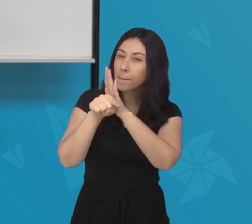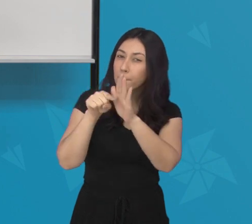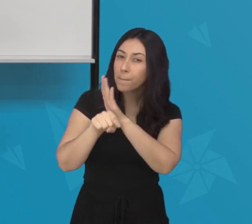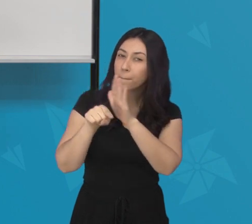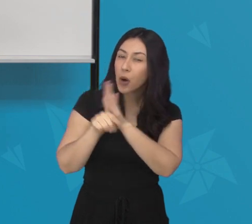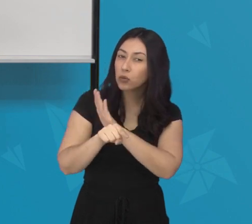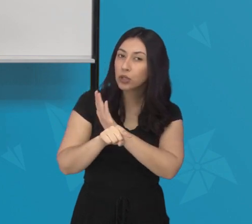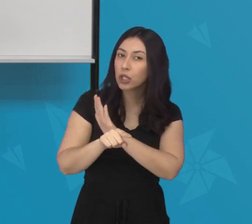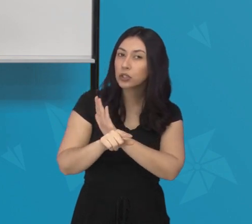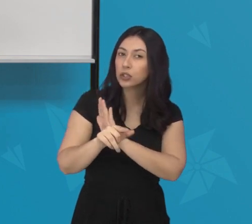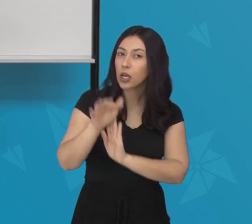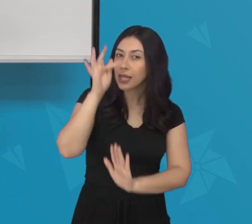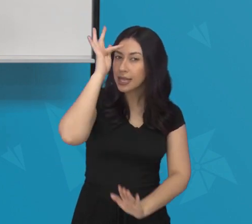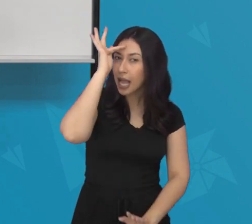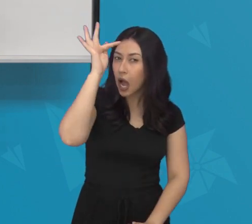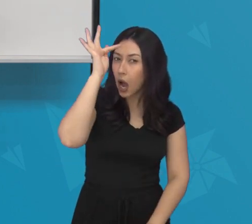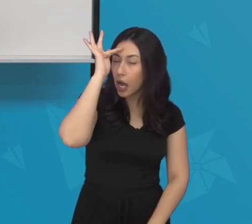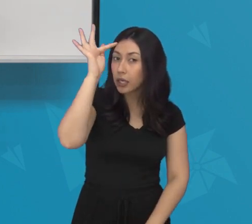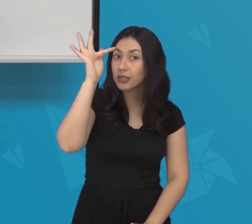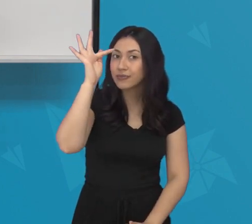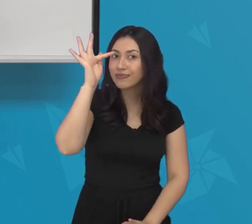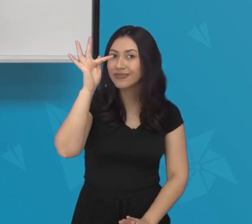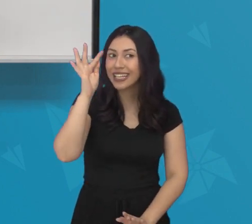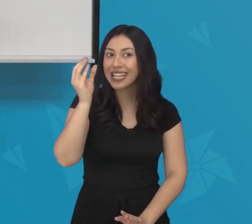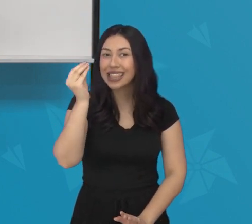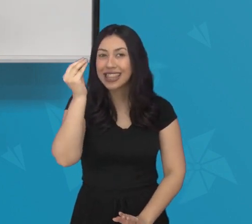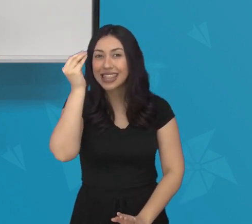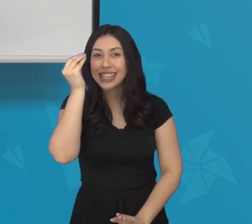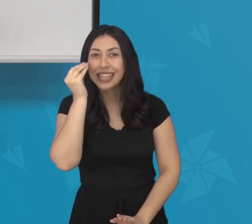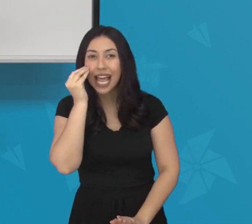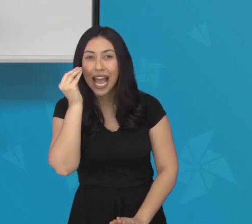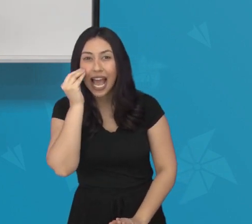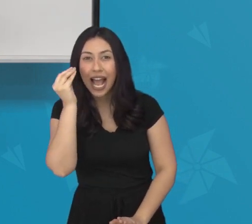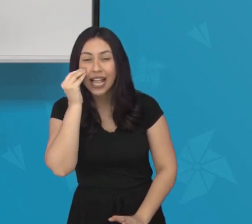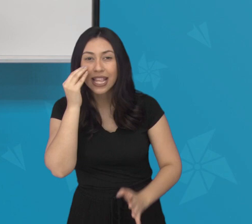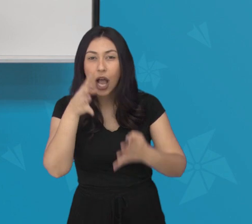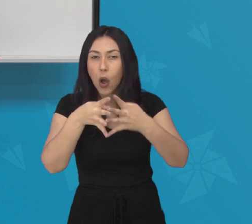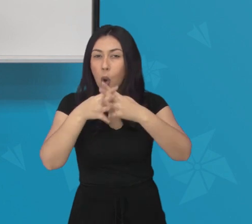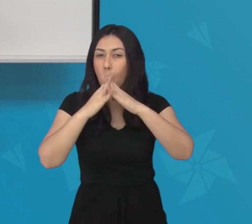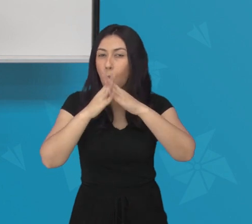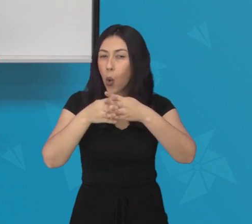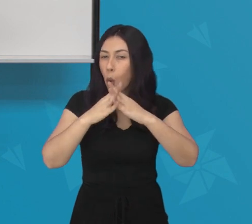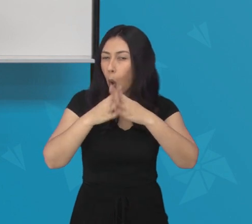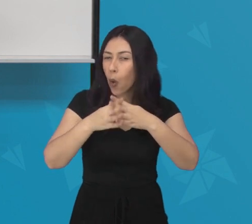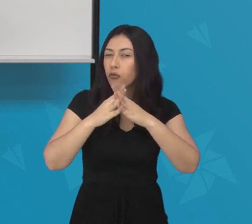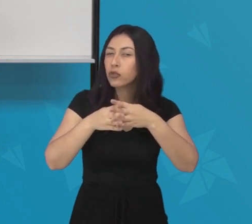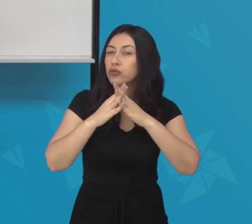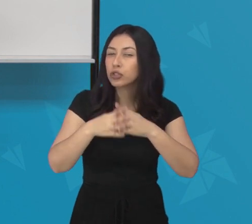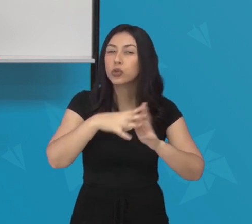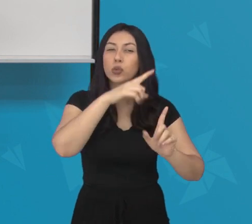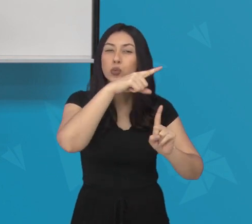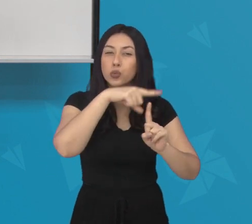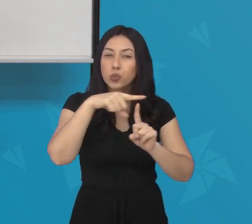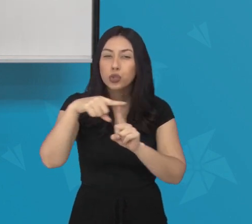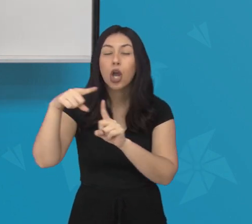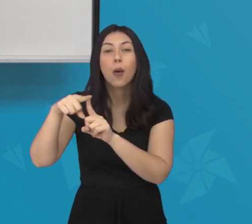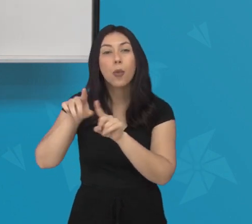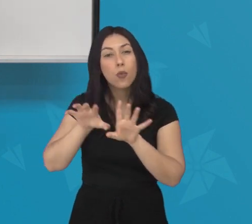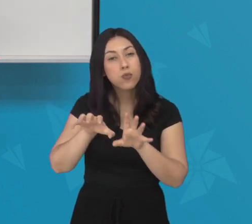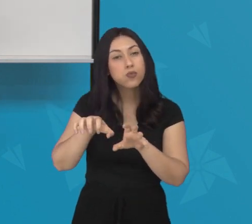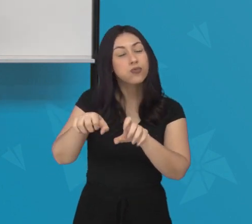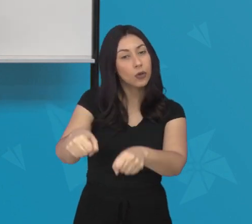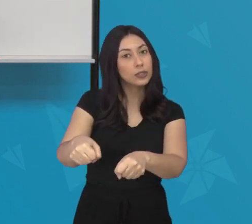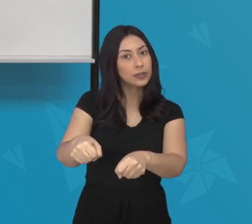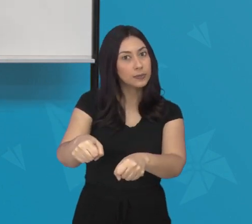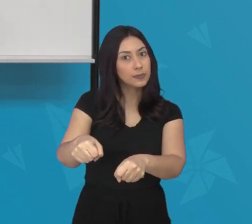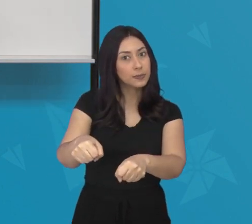teóricas, elas vão tentar induzir vocês ao erro, confundindo forças de contato com forças